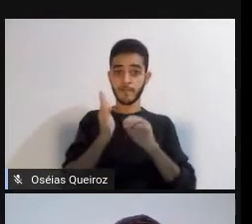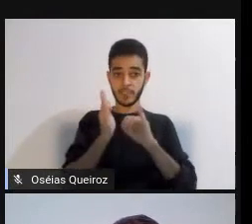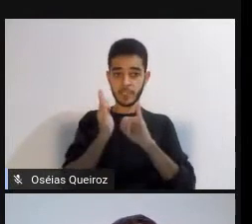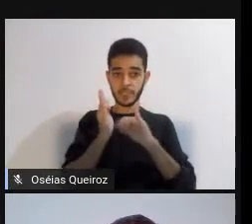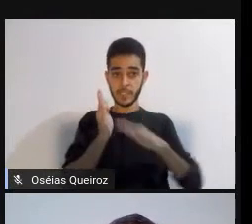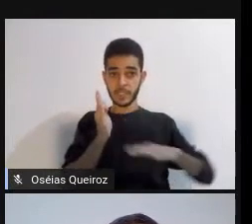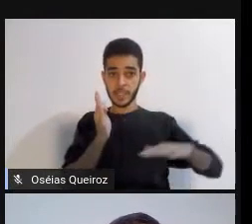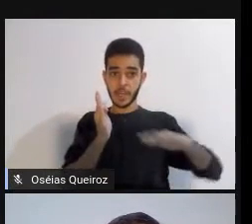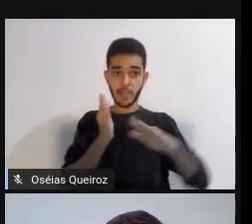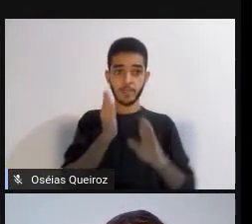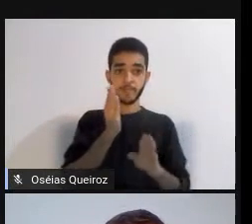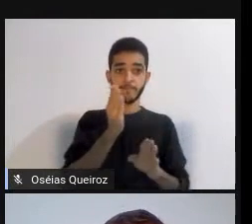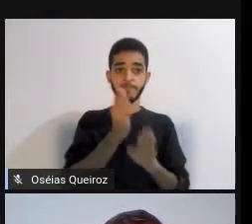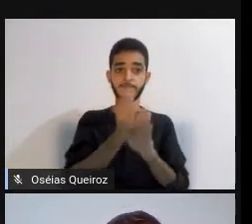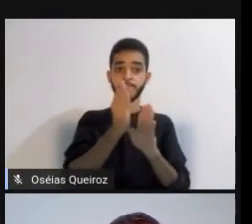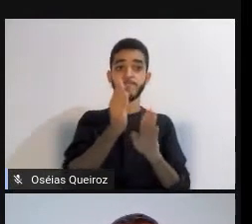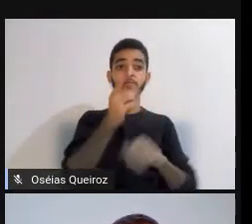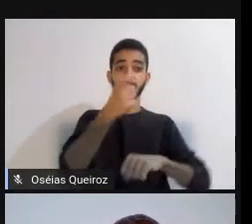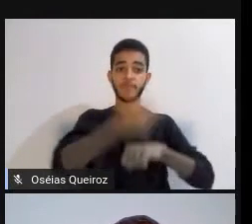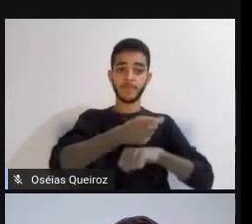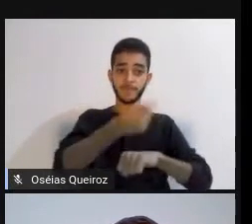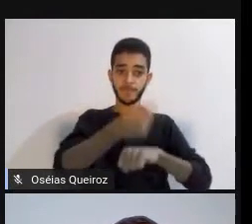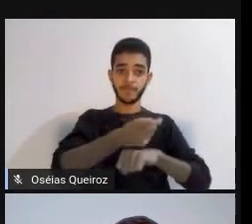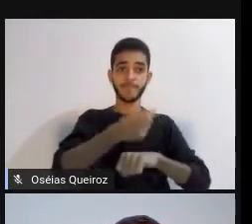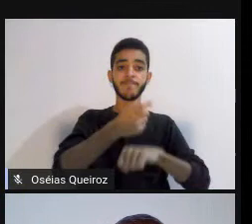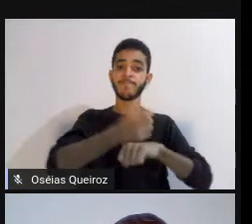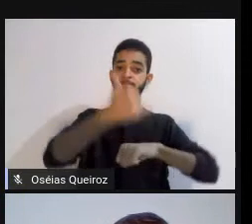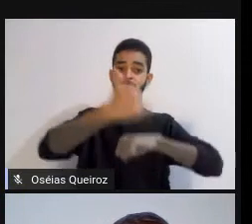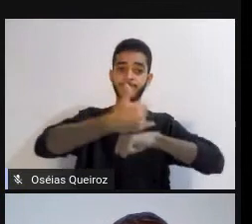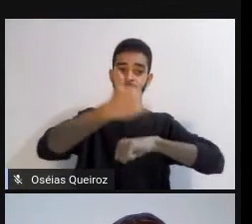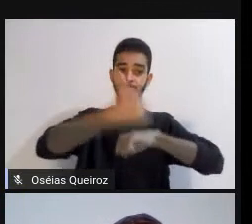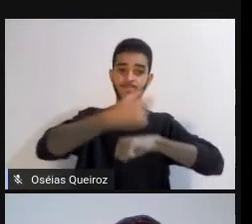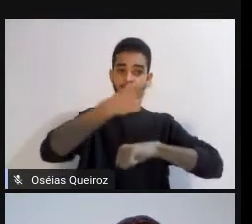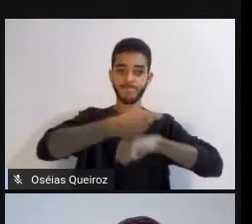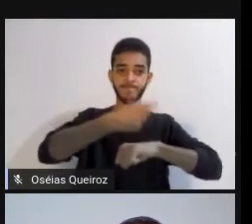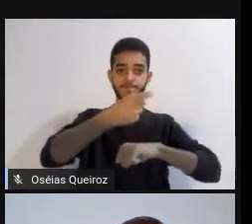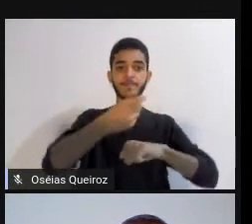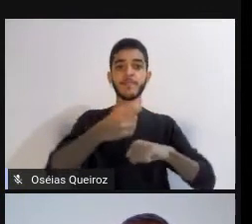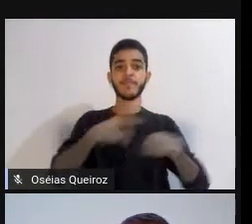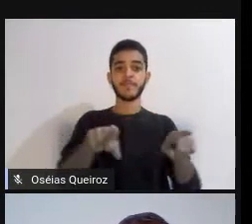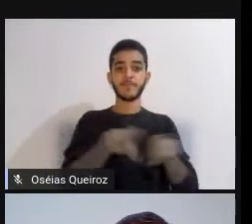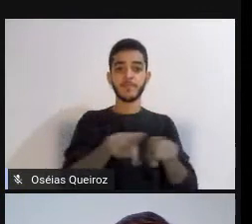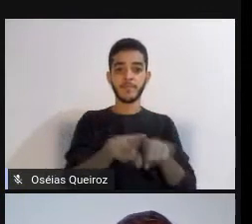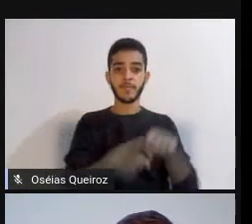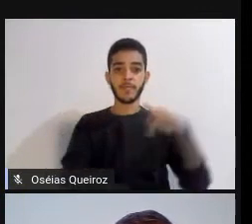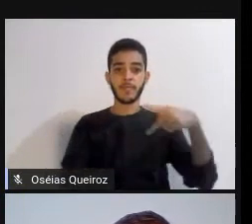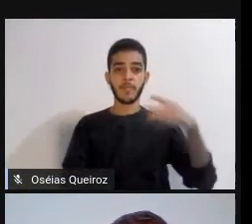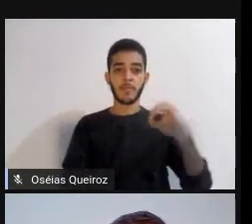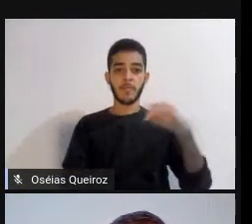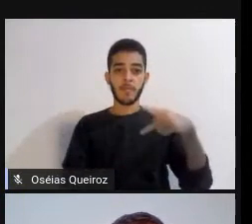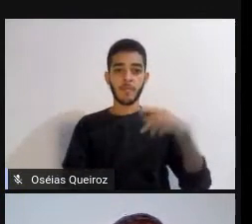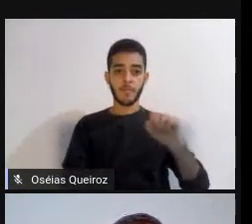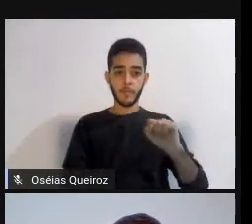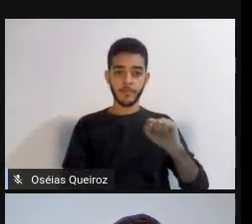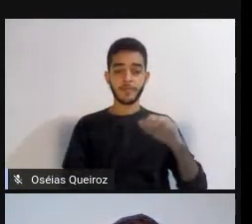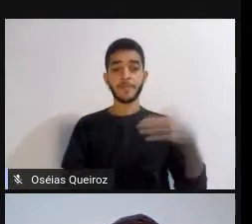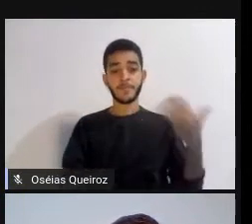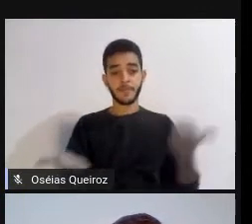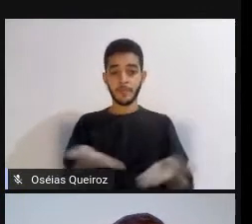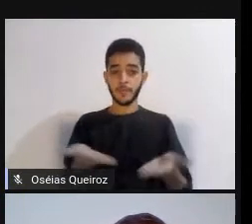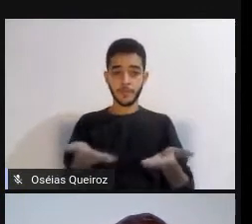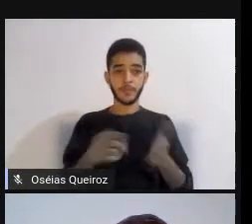estar contaminado com diversos contaminantes, como metais pesados e POPs. E, de forma mais recente,